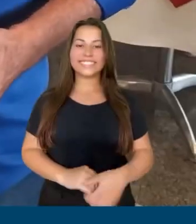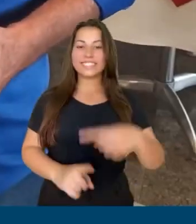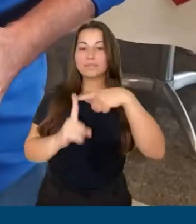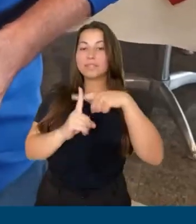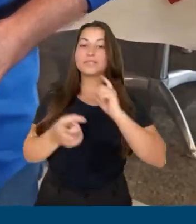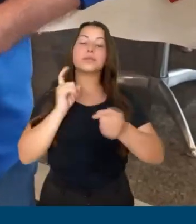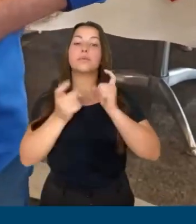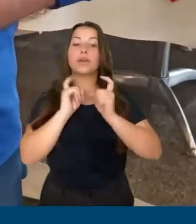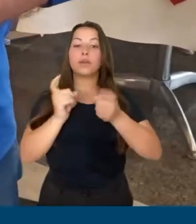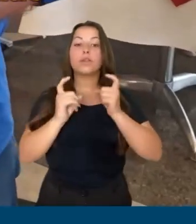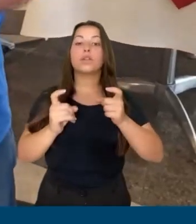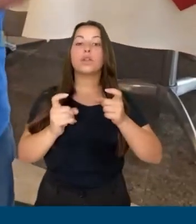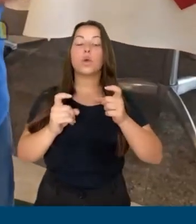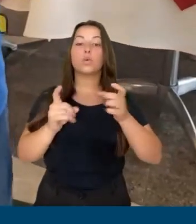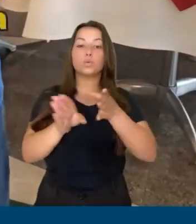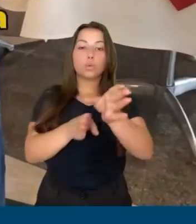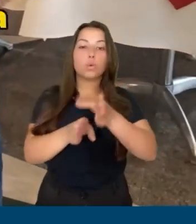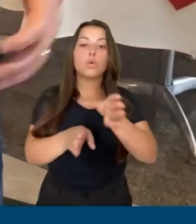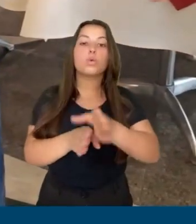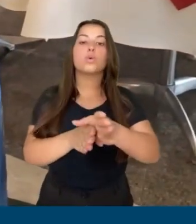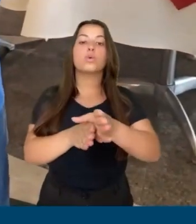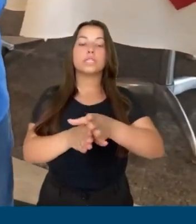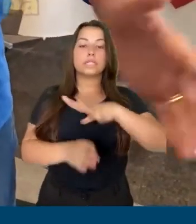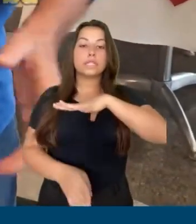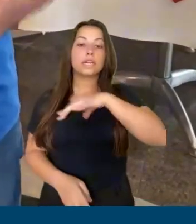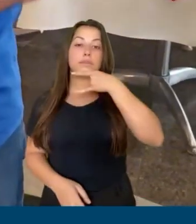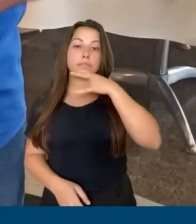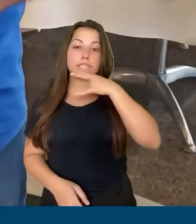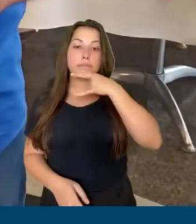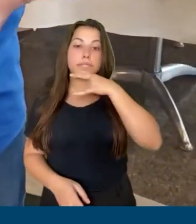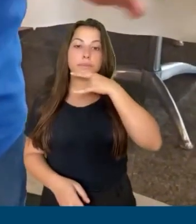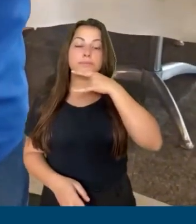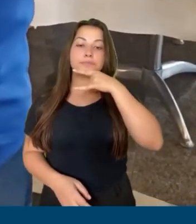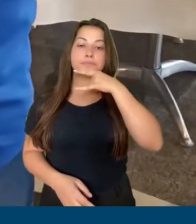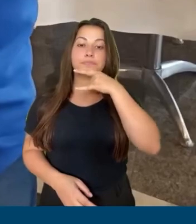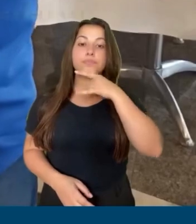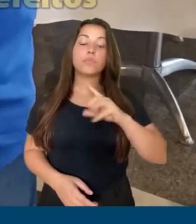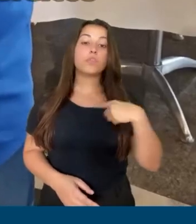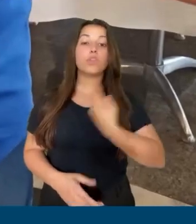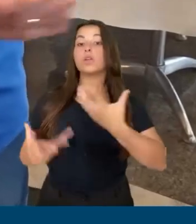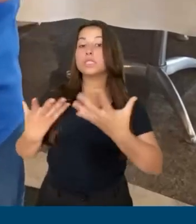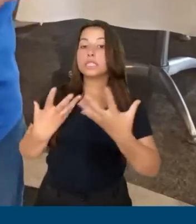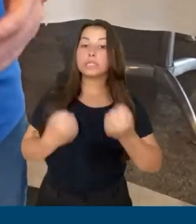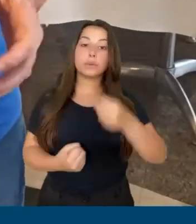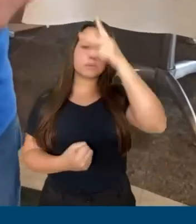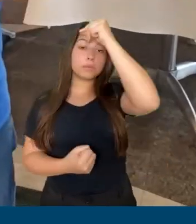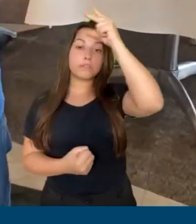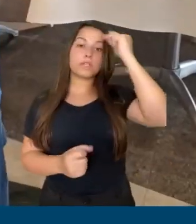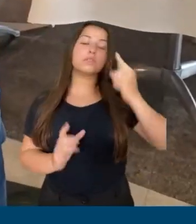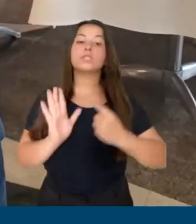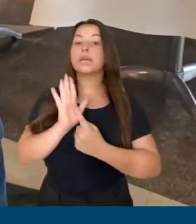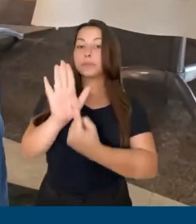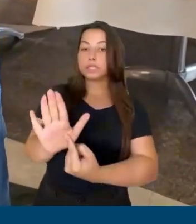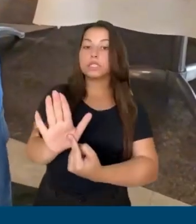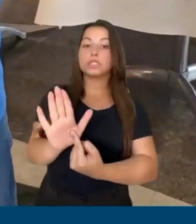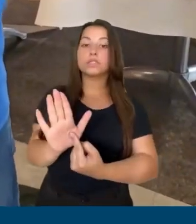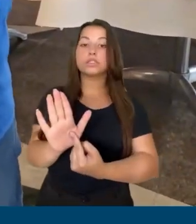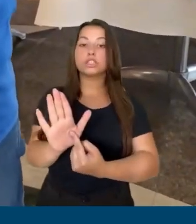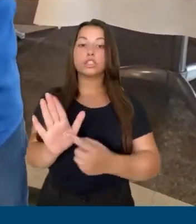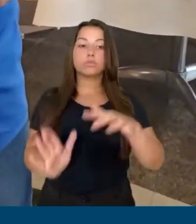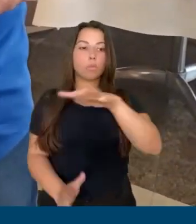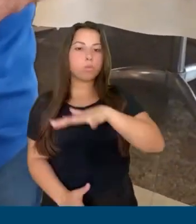Mais uma reunião do Conselho da Região Metropolitana aqui do Piracicaba, onde recebemos prefeitos e representantes de toda a